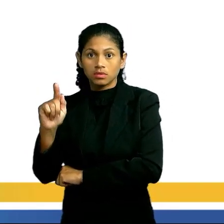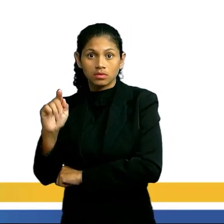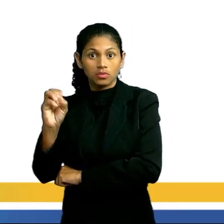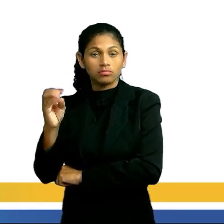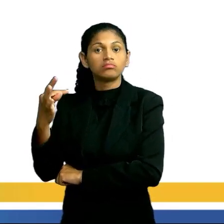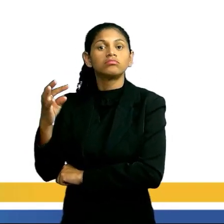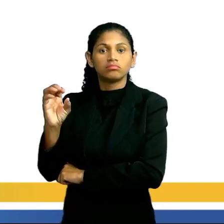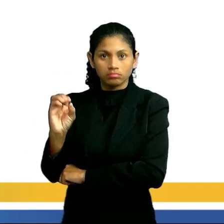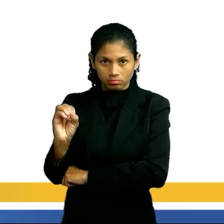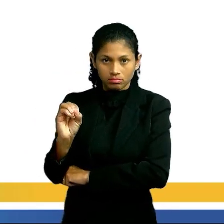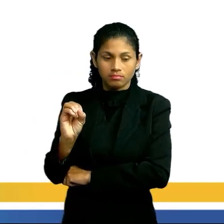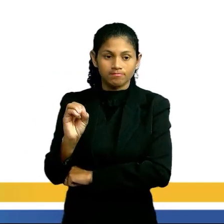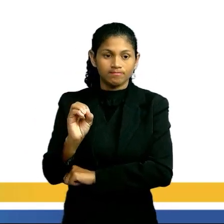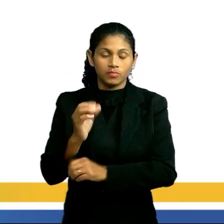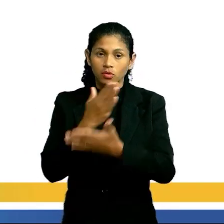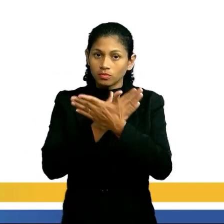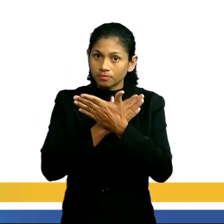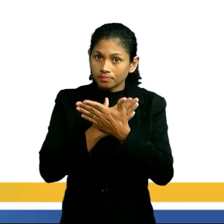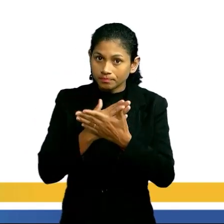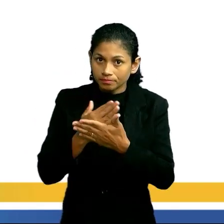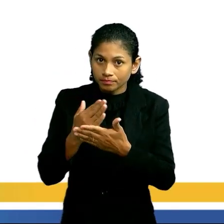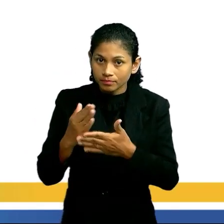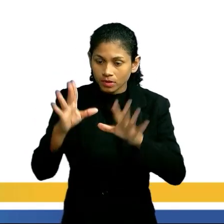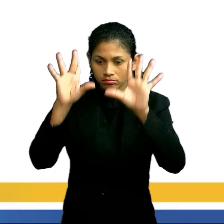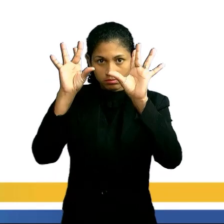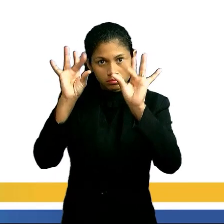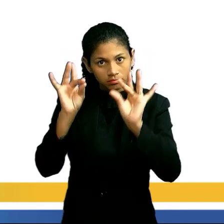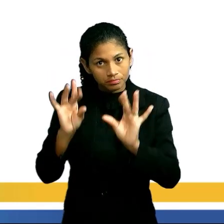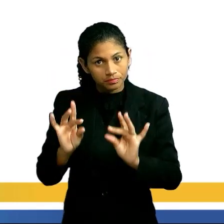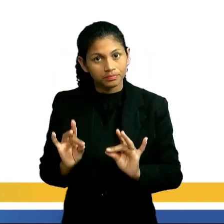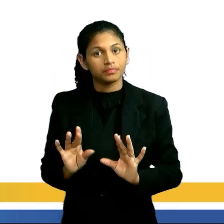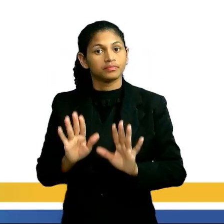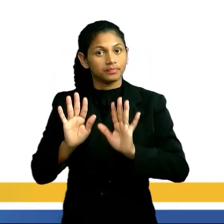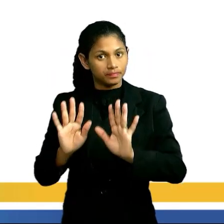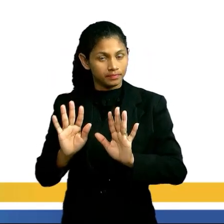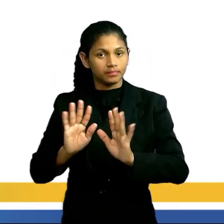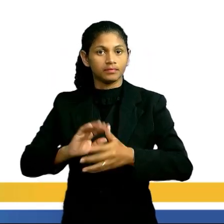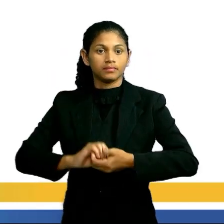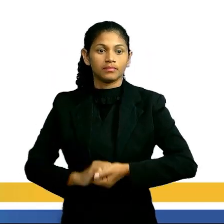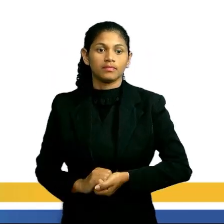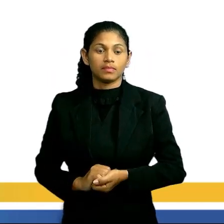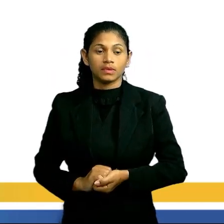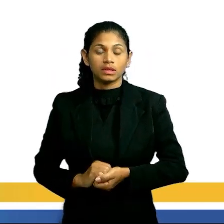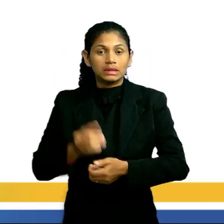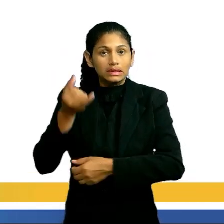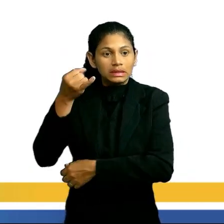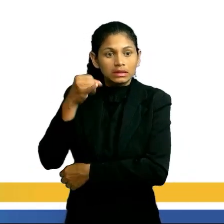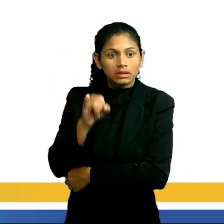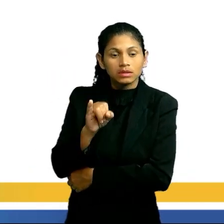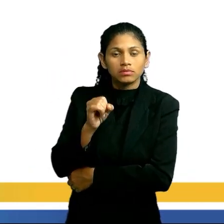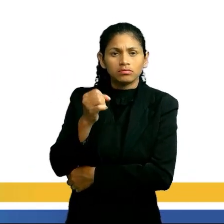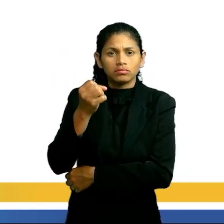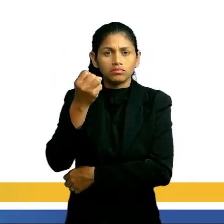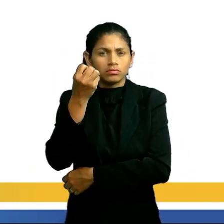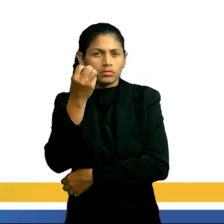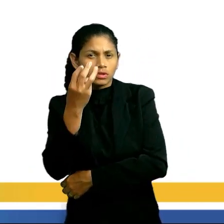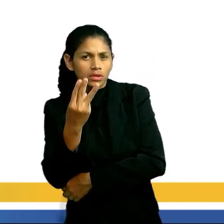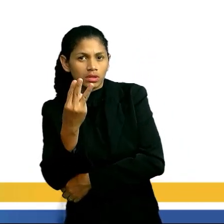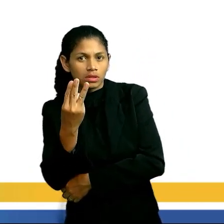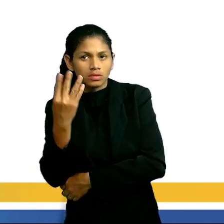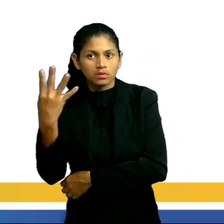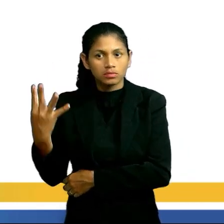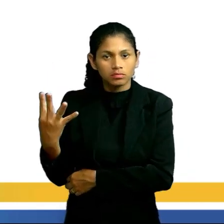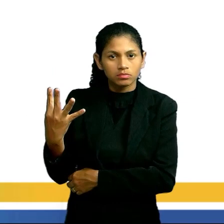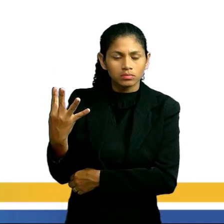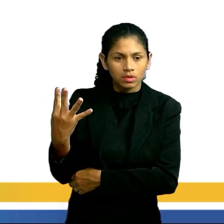Ok? Eu, então, começo descrevendo dessa forma. Se 3 e 4 são heterozigotos, o 1 também é